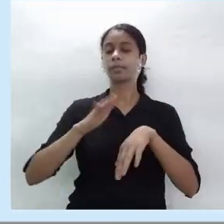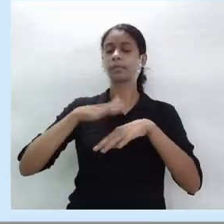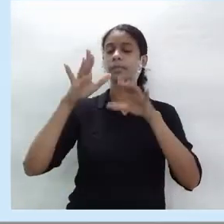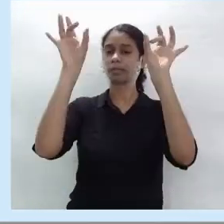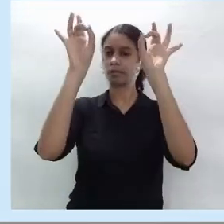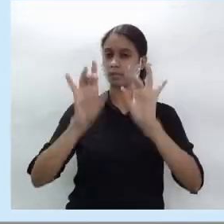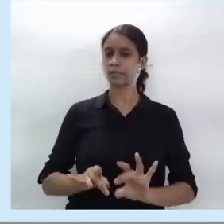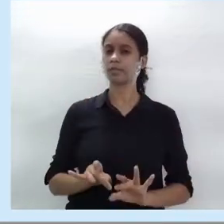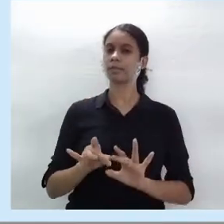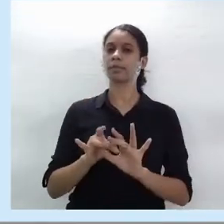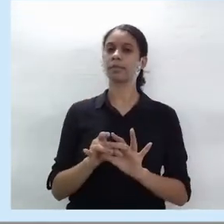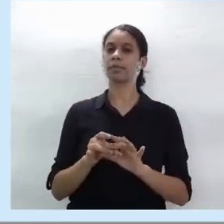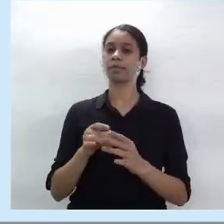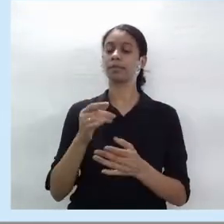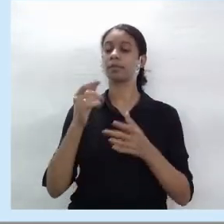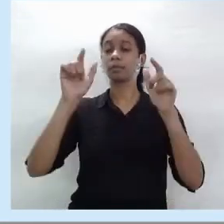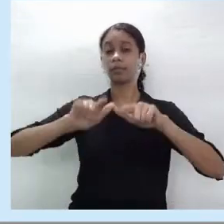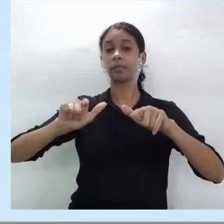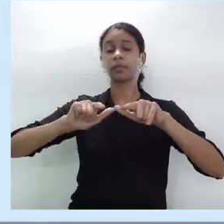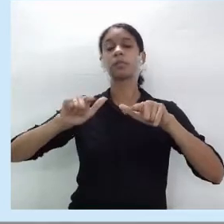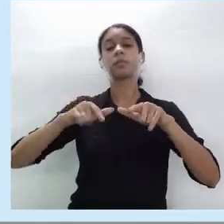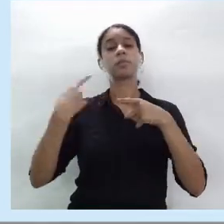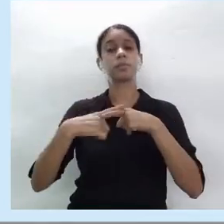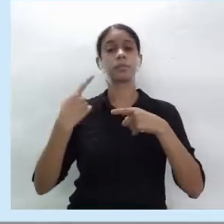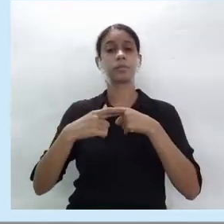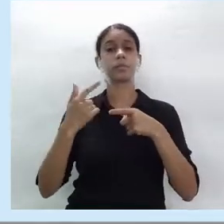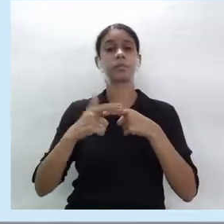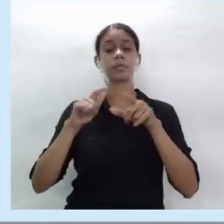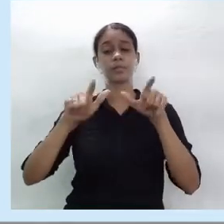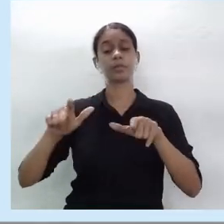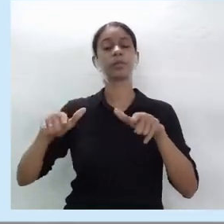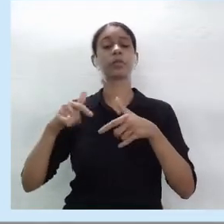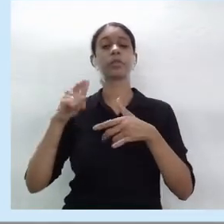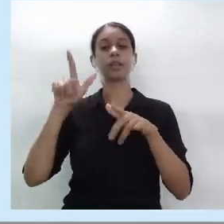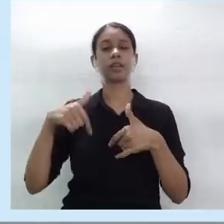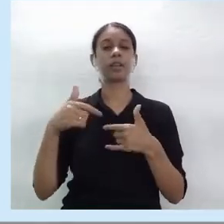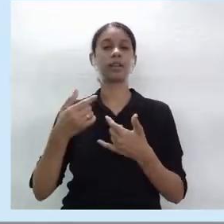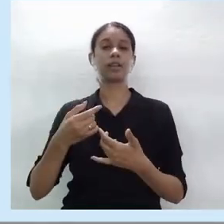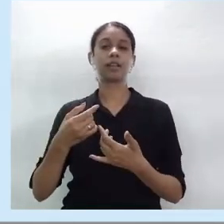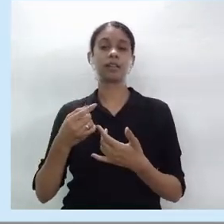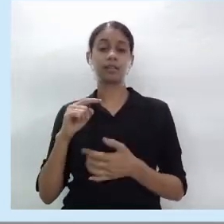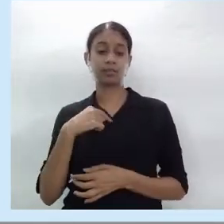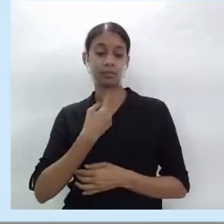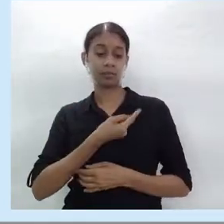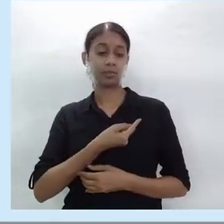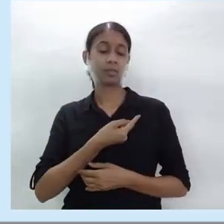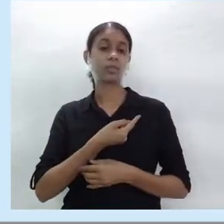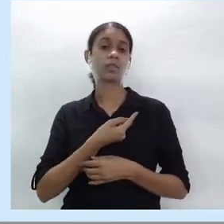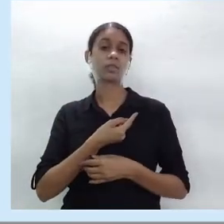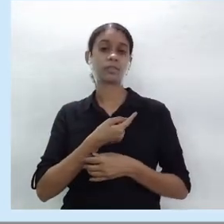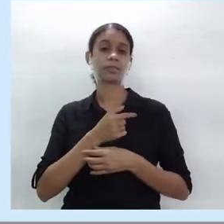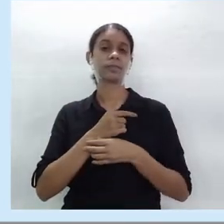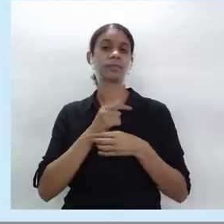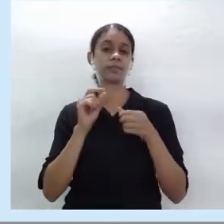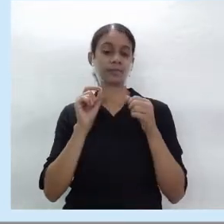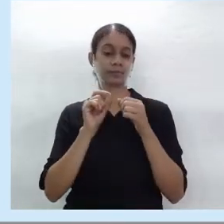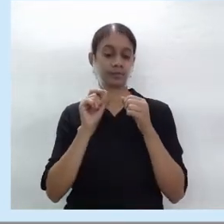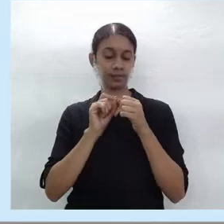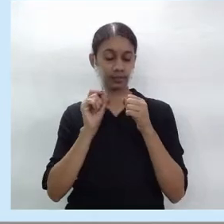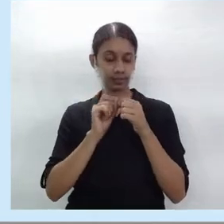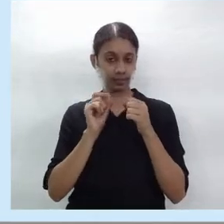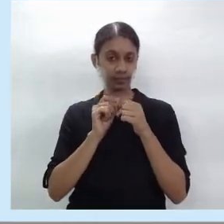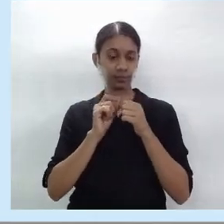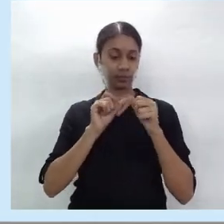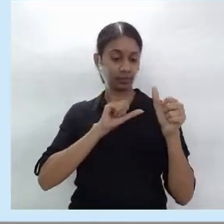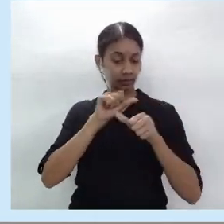para com o meio ambiente, porque o espaço é o lar das nossas interações. O homem transforma o meio,